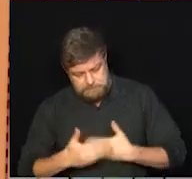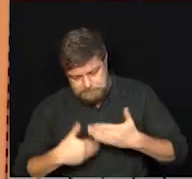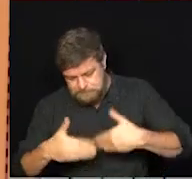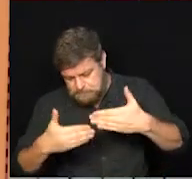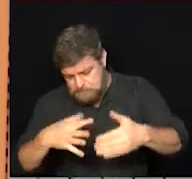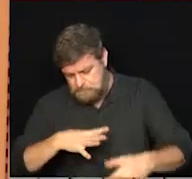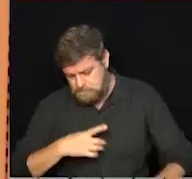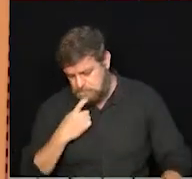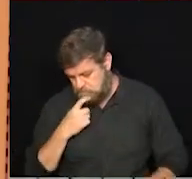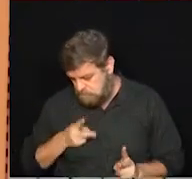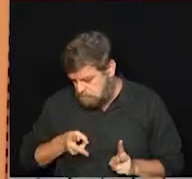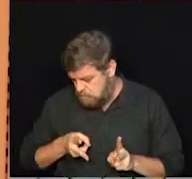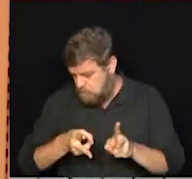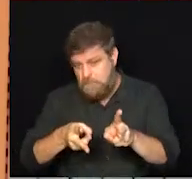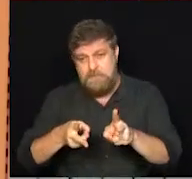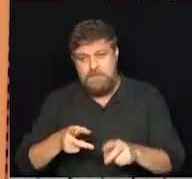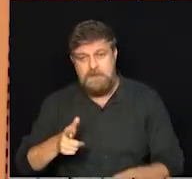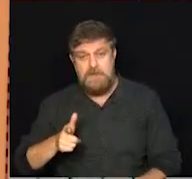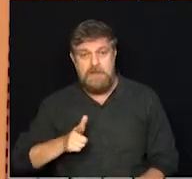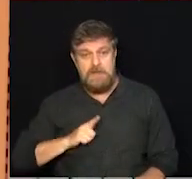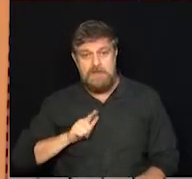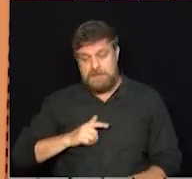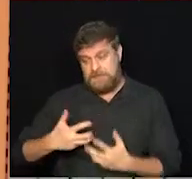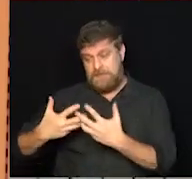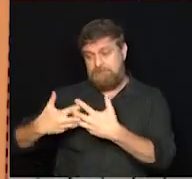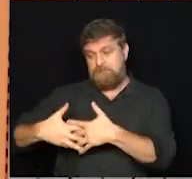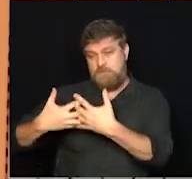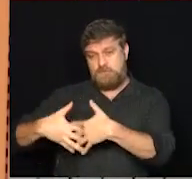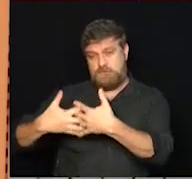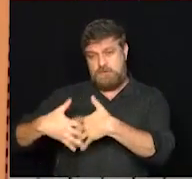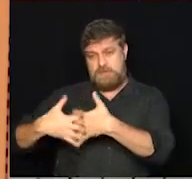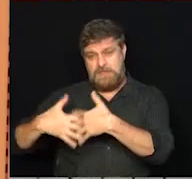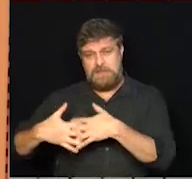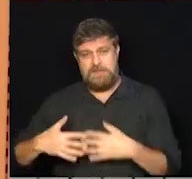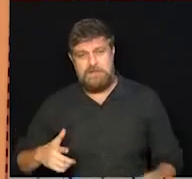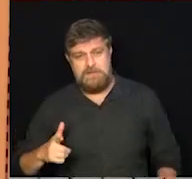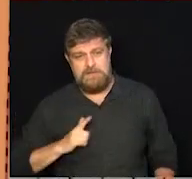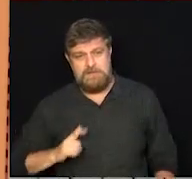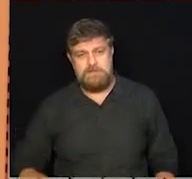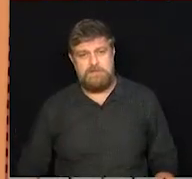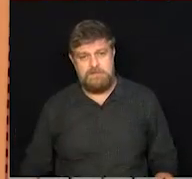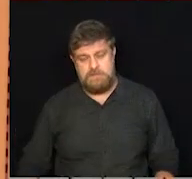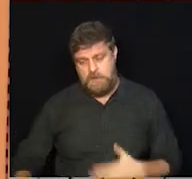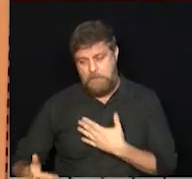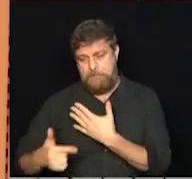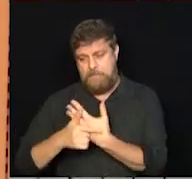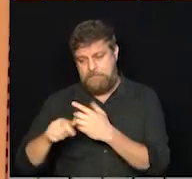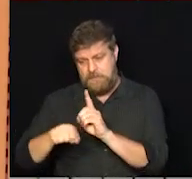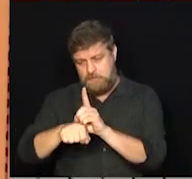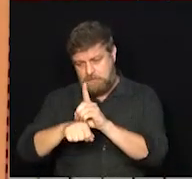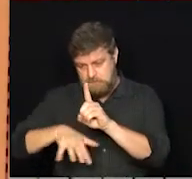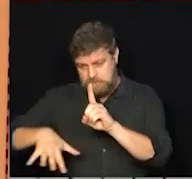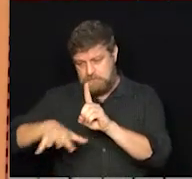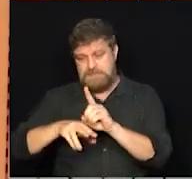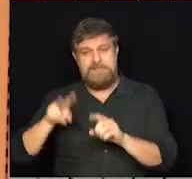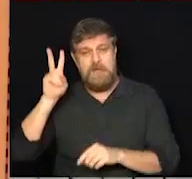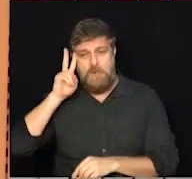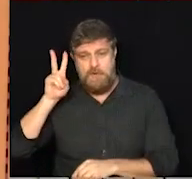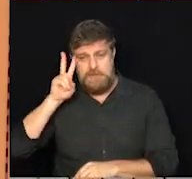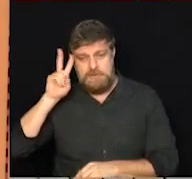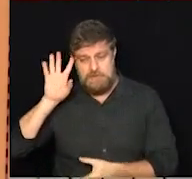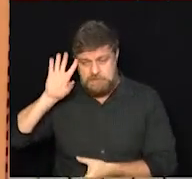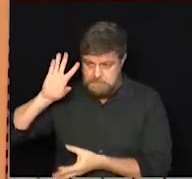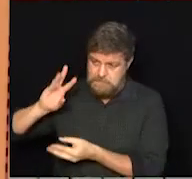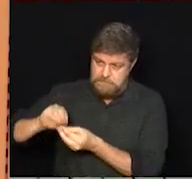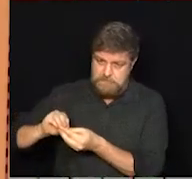cidade de Campinas e em condições de funcionamento né e cumprindo o seu papel social Story com